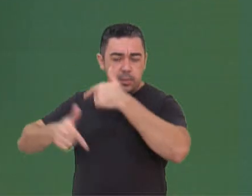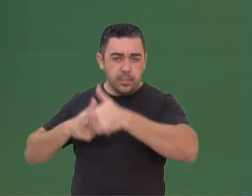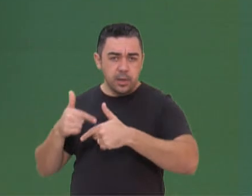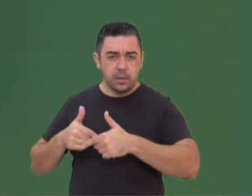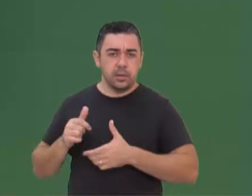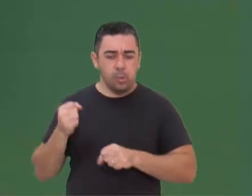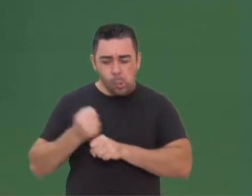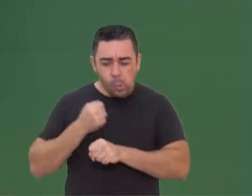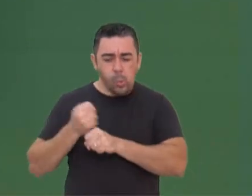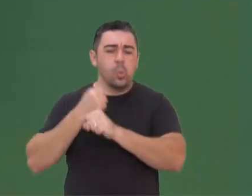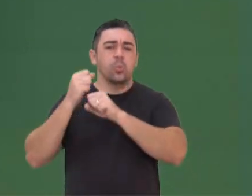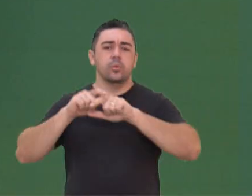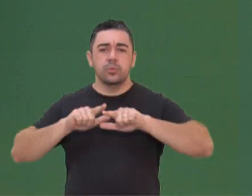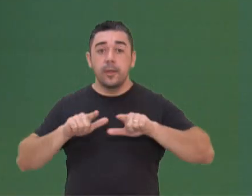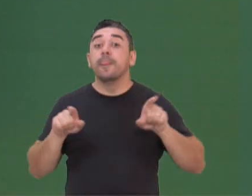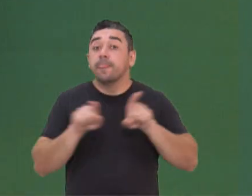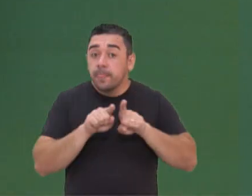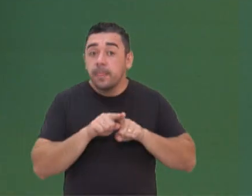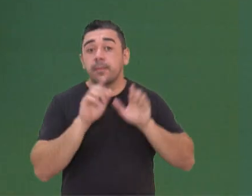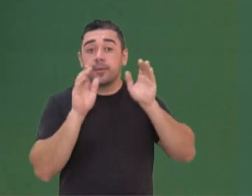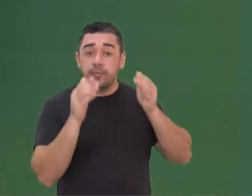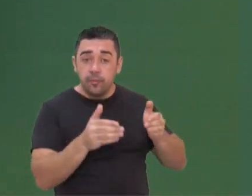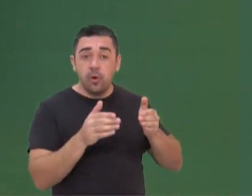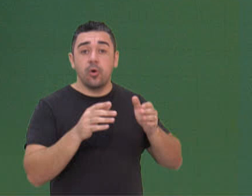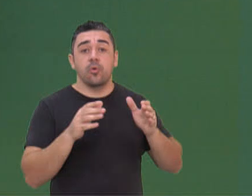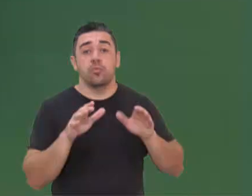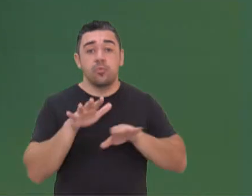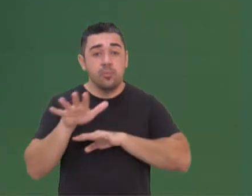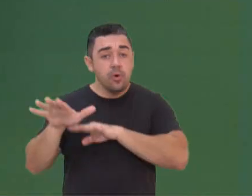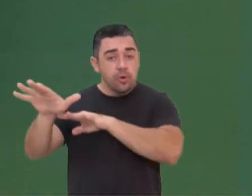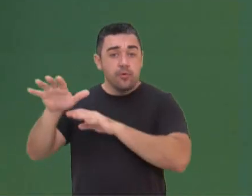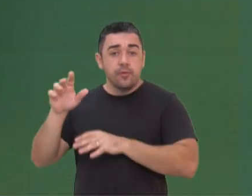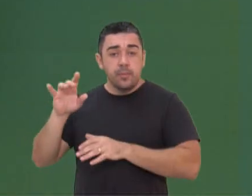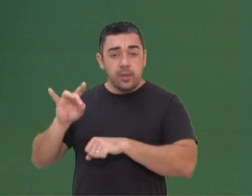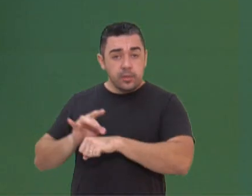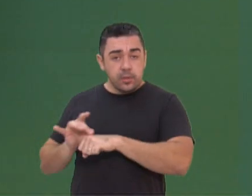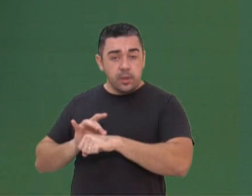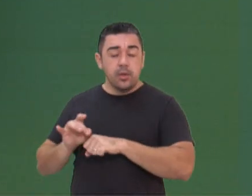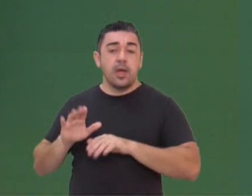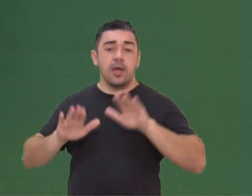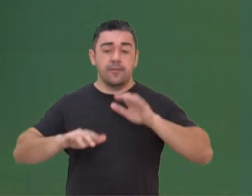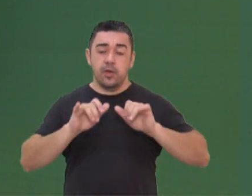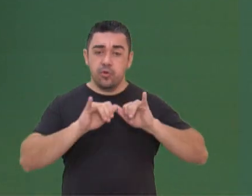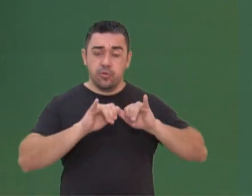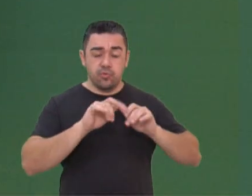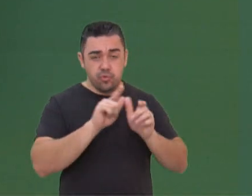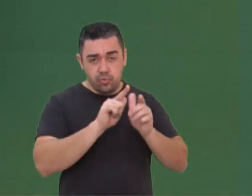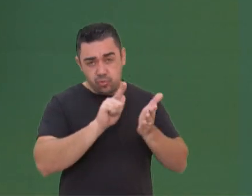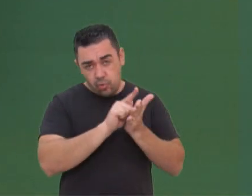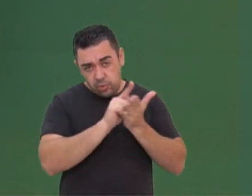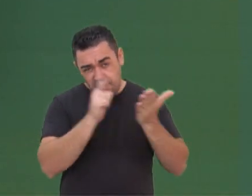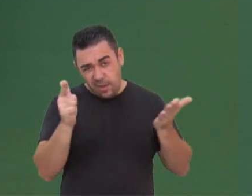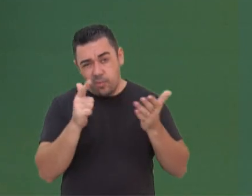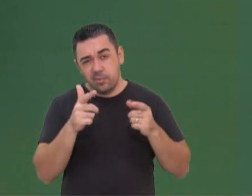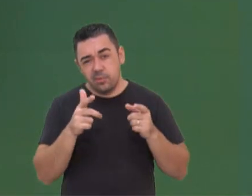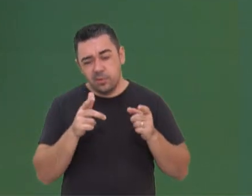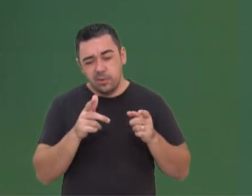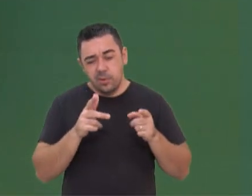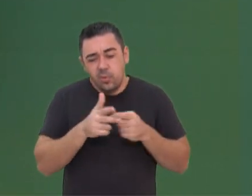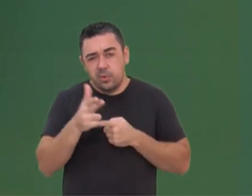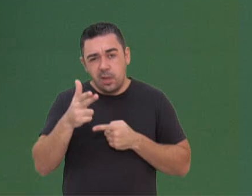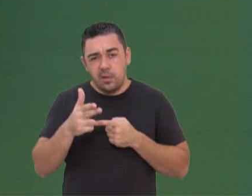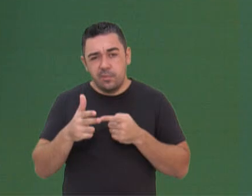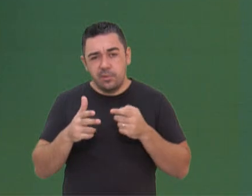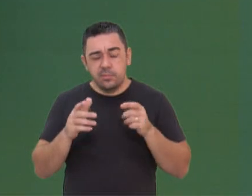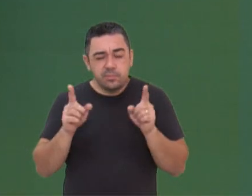essa mesma ideia para o movimento negro. Os jornais geralmente duravam pouco tempo e circulavam com interrupções, principalmente por